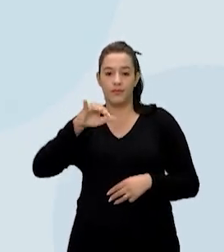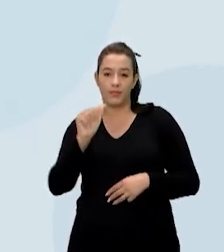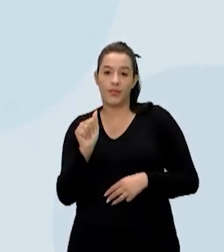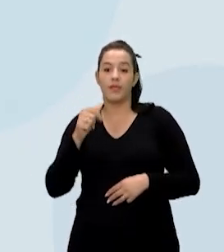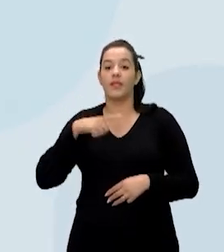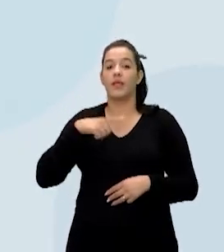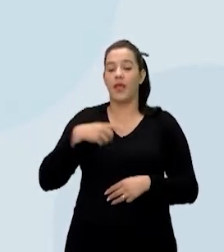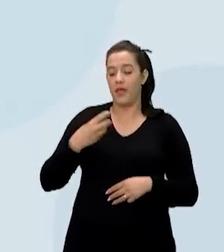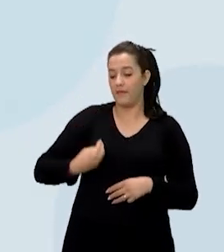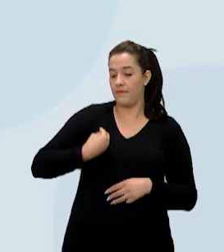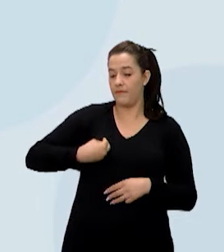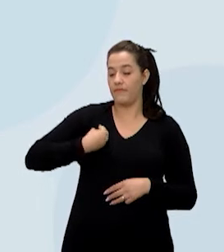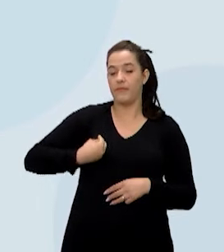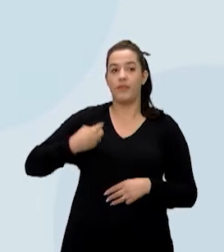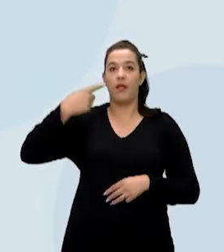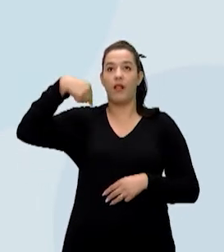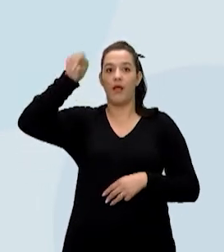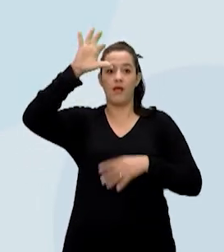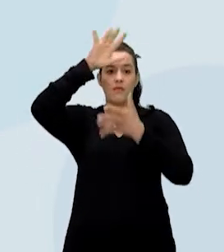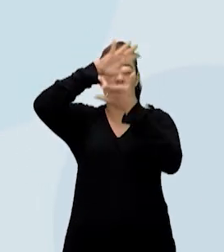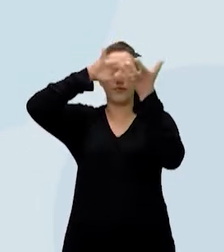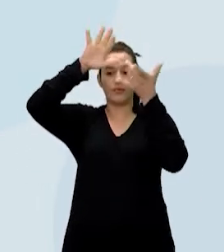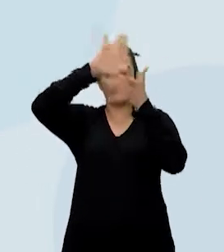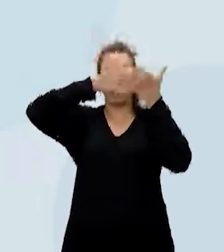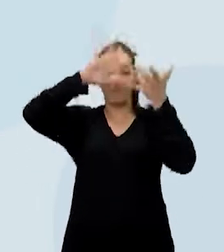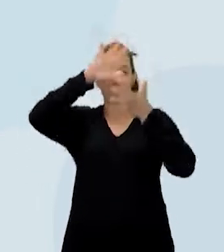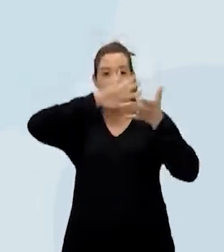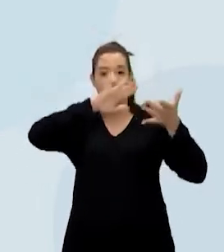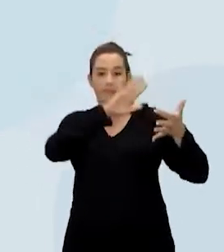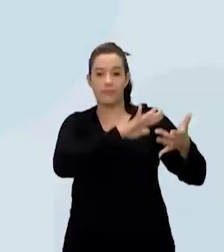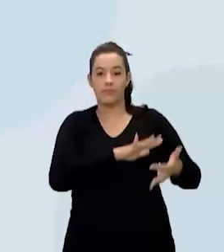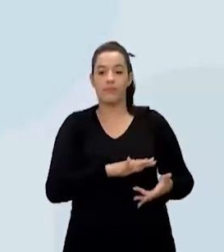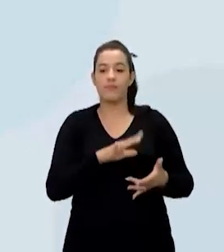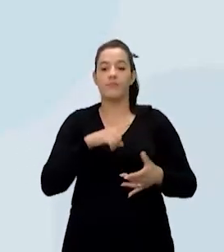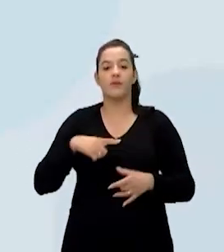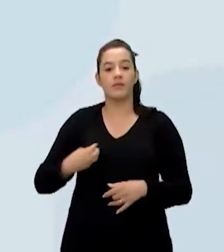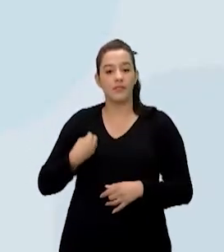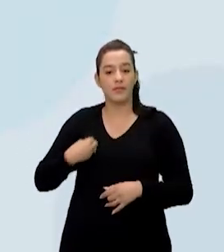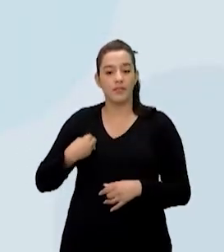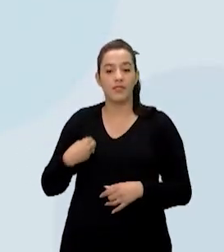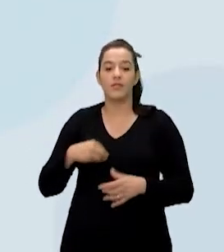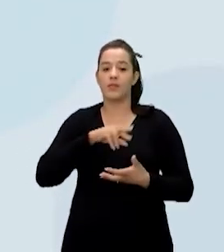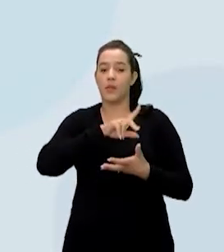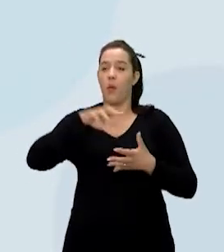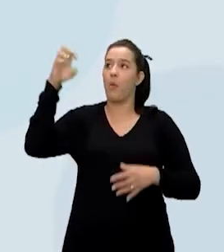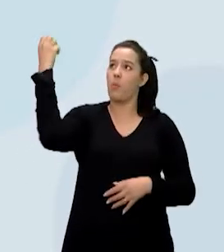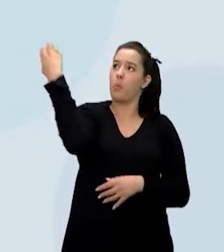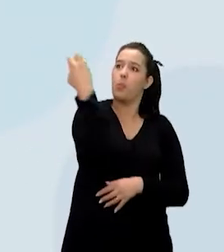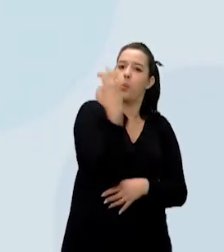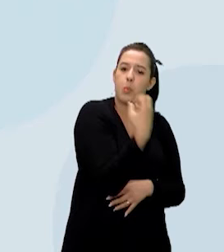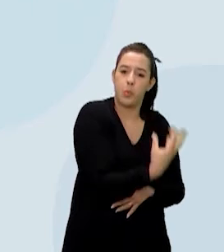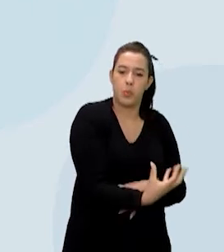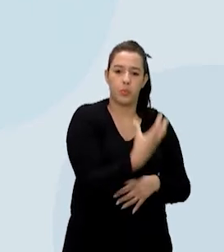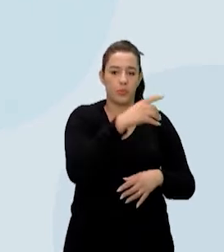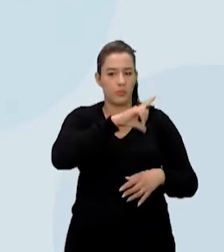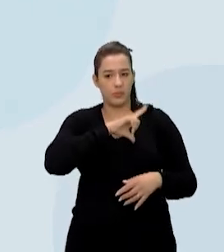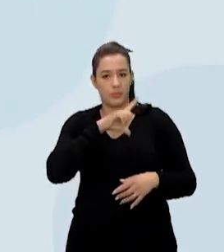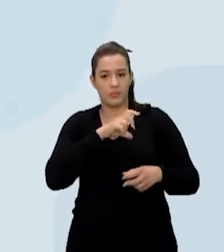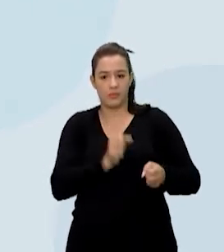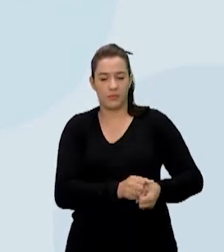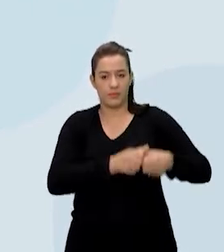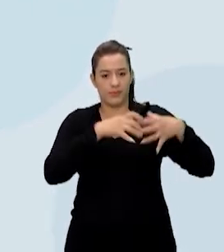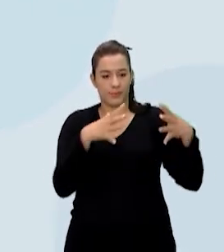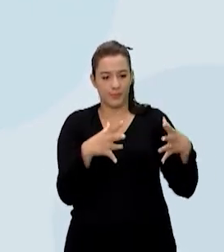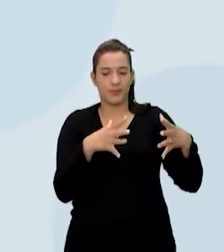do espaço. Então, aí essa teoria, né, teria então compostos que através de meteoros ou meteoritos, então,